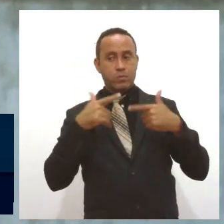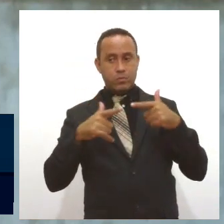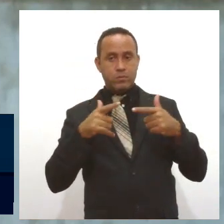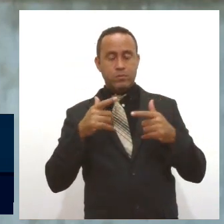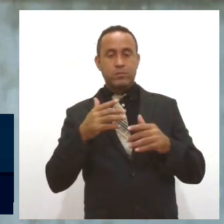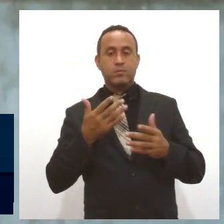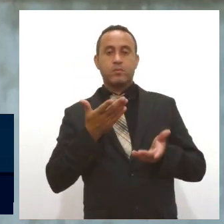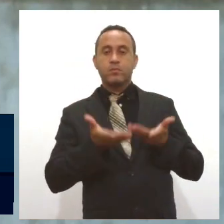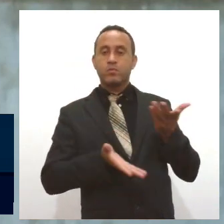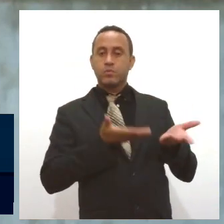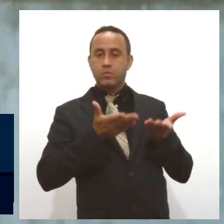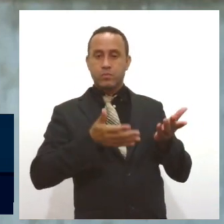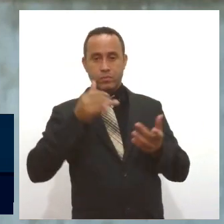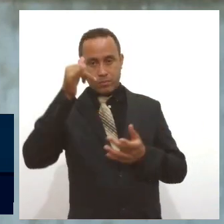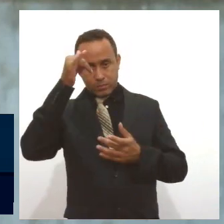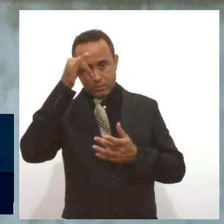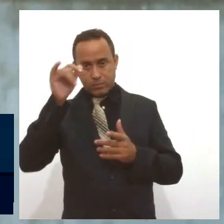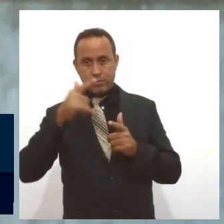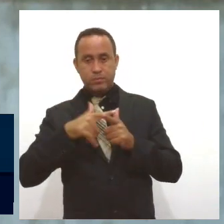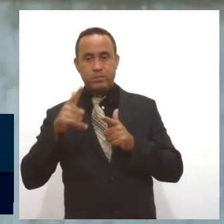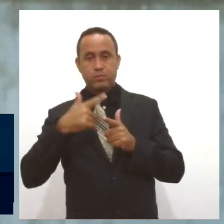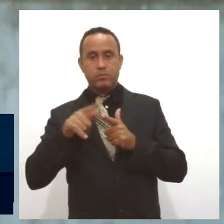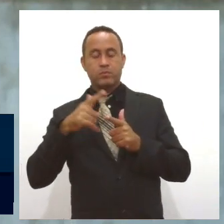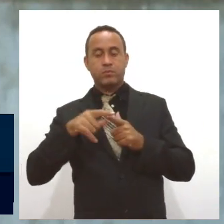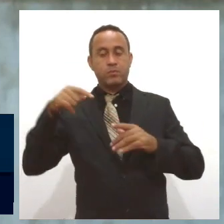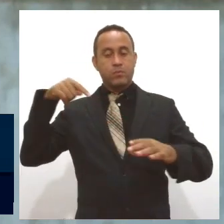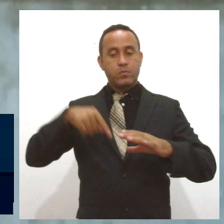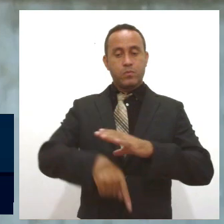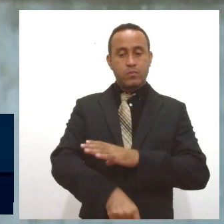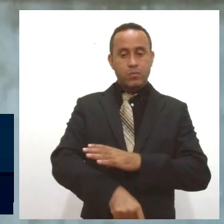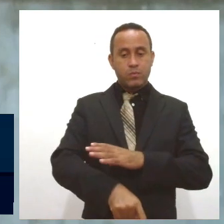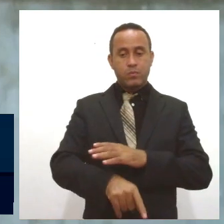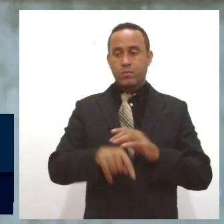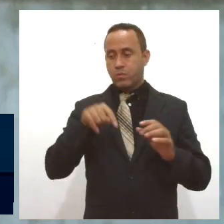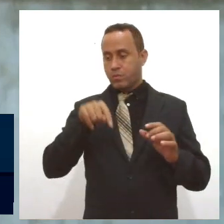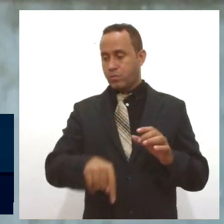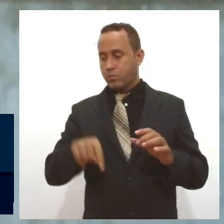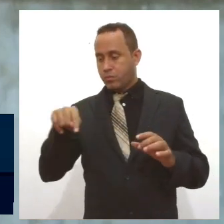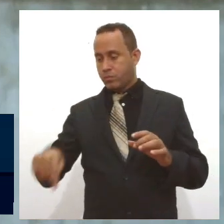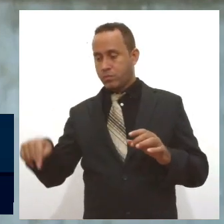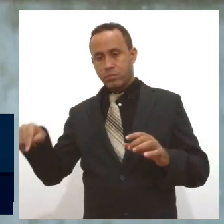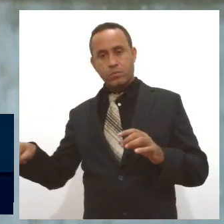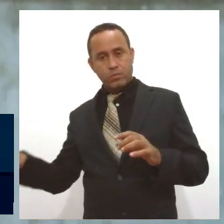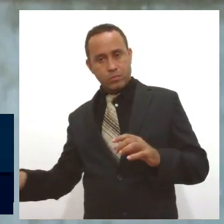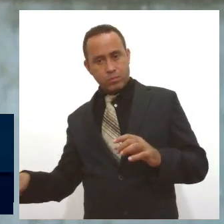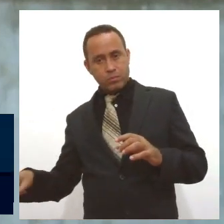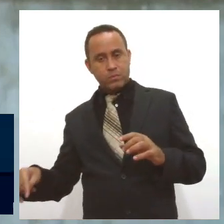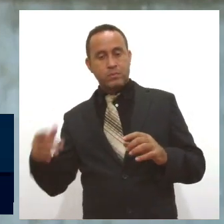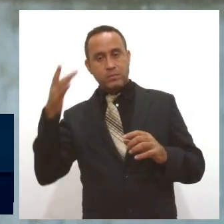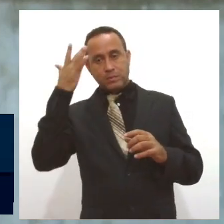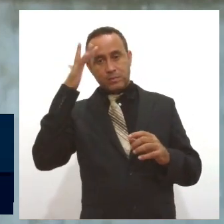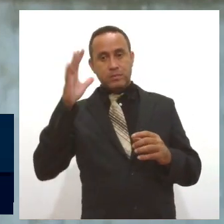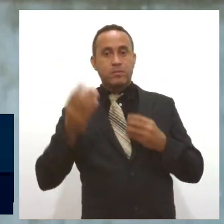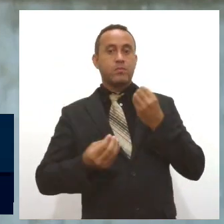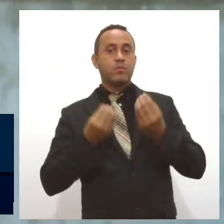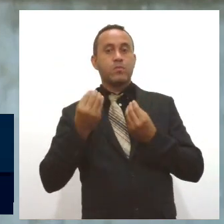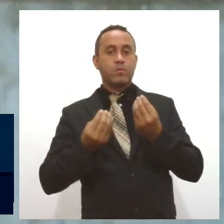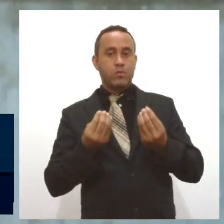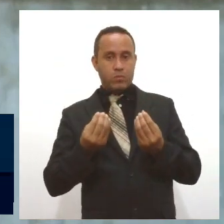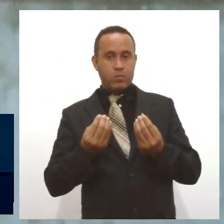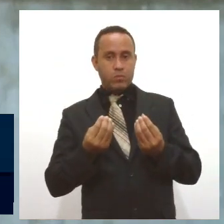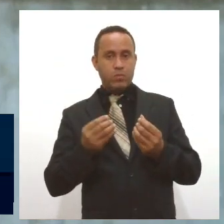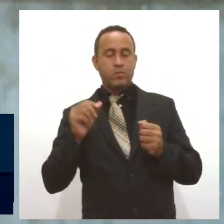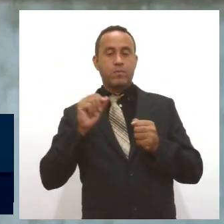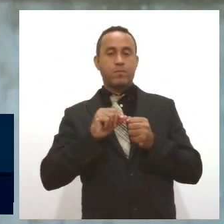técnico, evitando que, inclusive, ele perfure um poço e, por um motivo ou outro, por falta de uma análise técnica mais apurada, ele termina